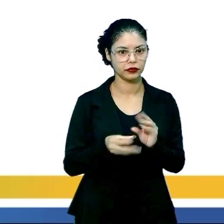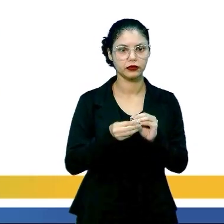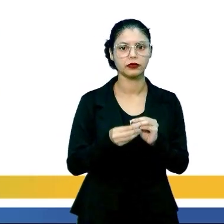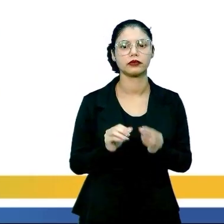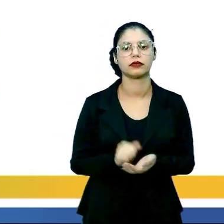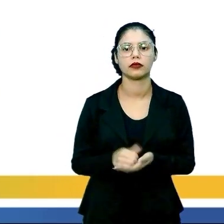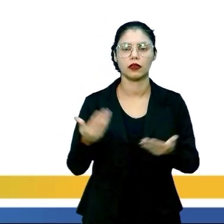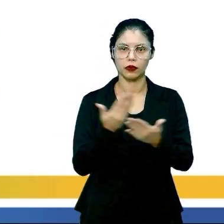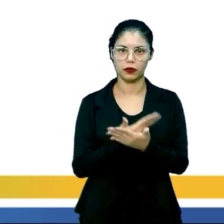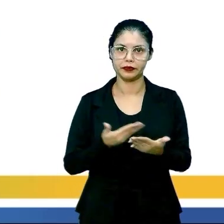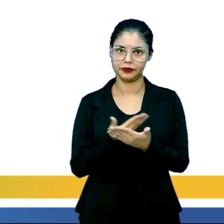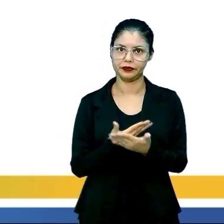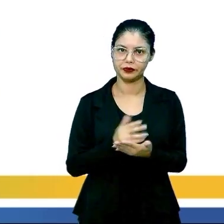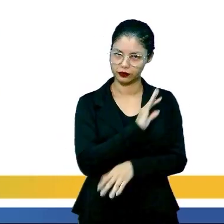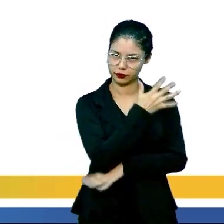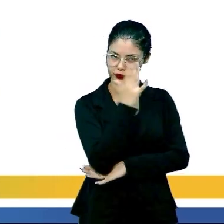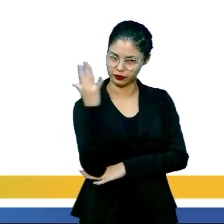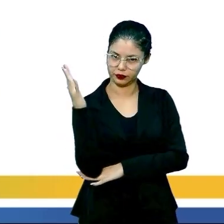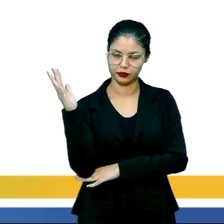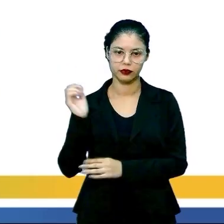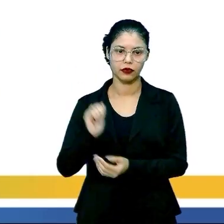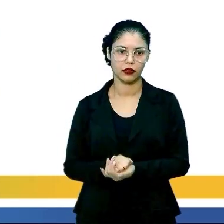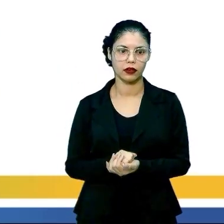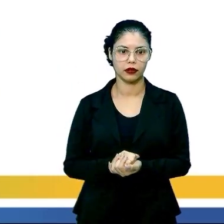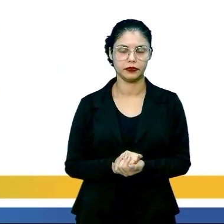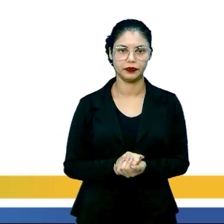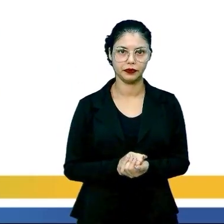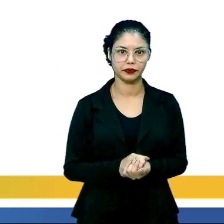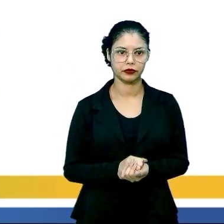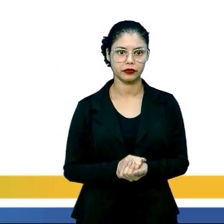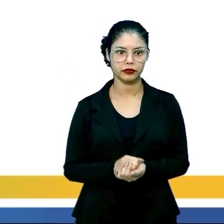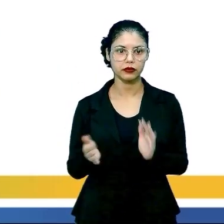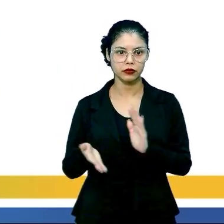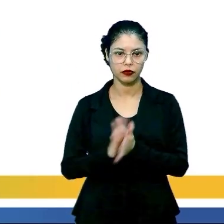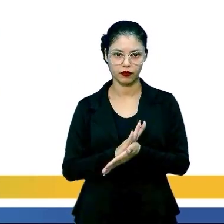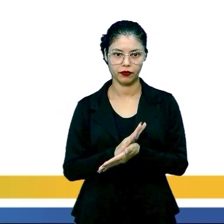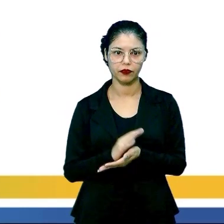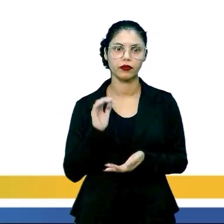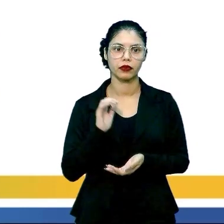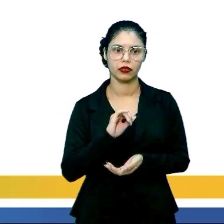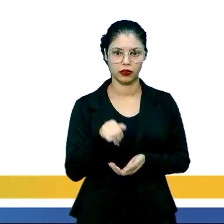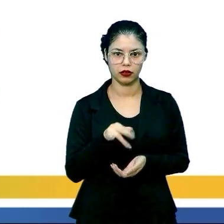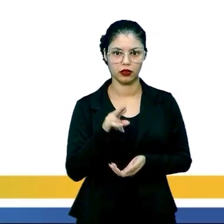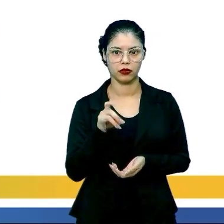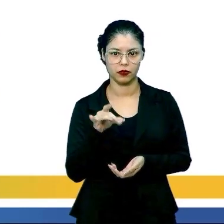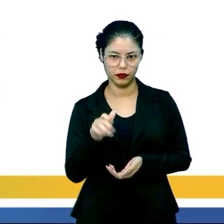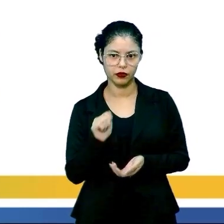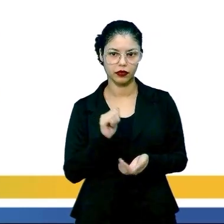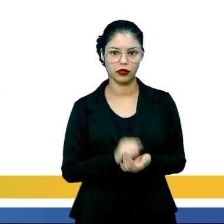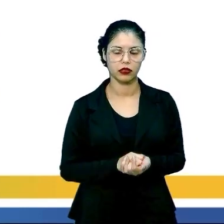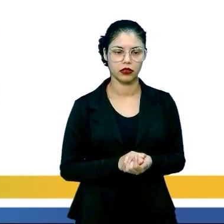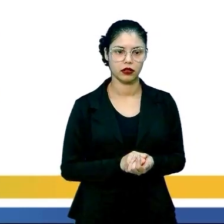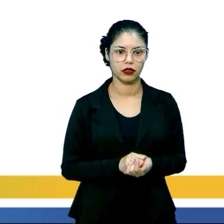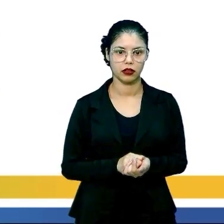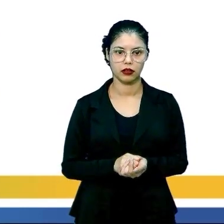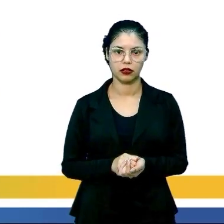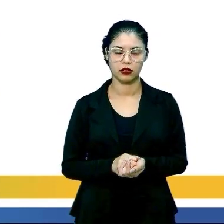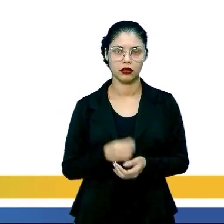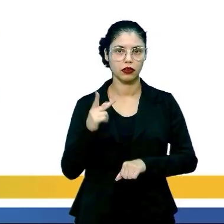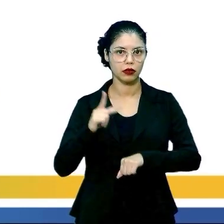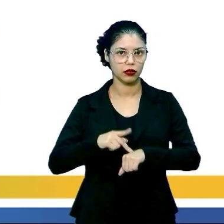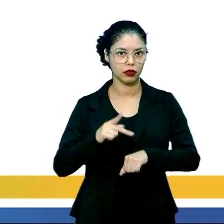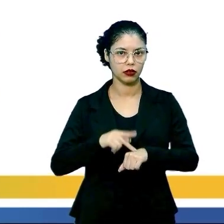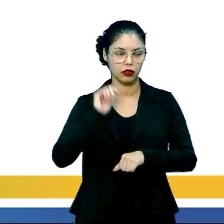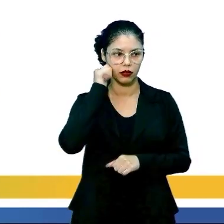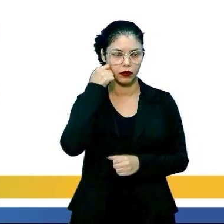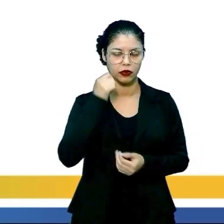com a preservação do meio ambiente se a gente está destruindo ele? Então, as jazidas minerais são as jazidas de carvão